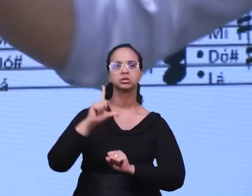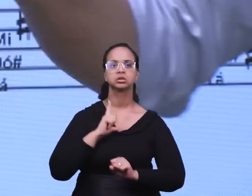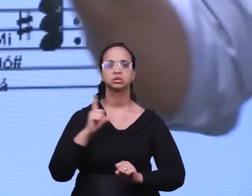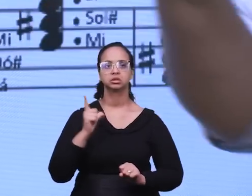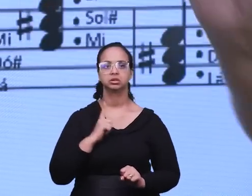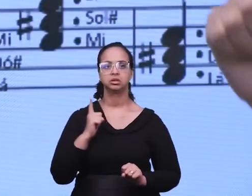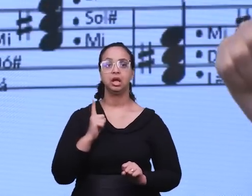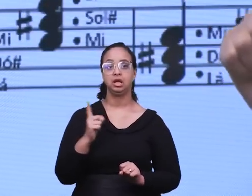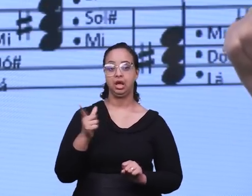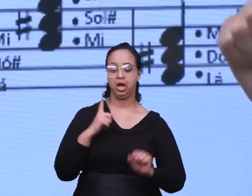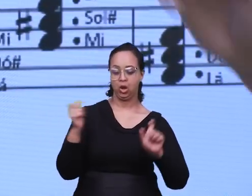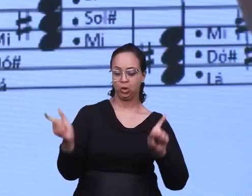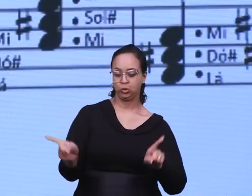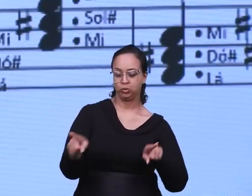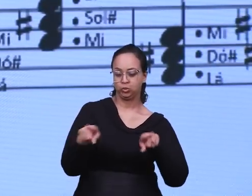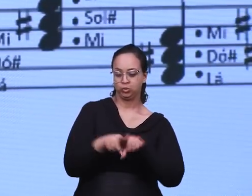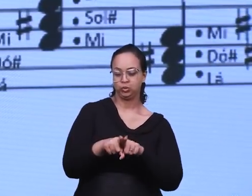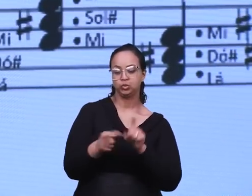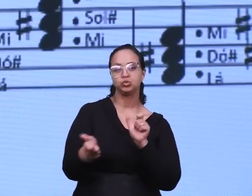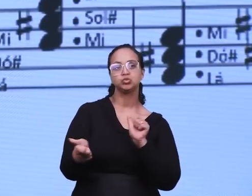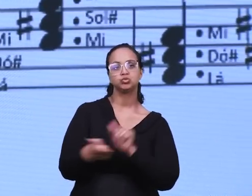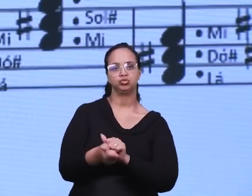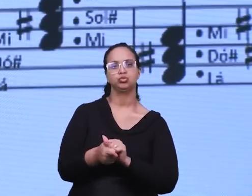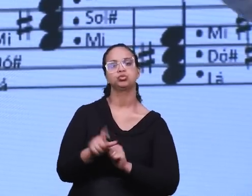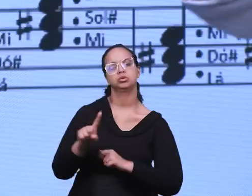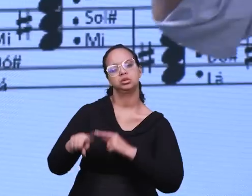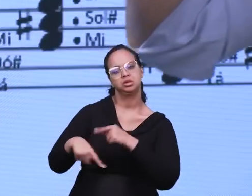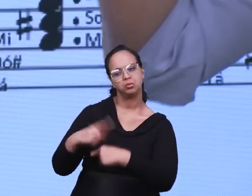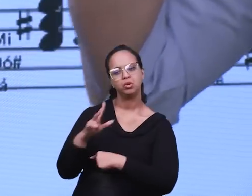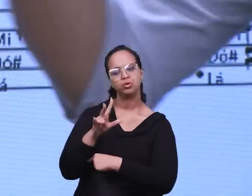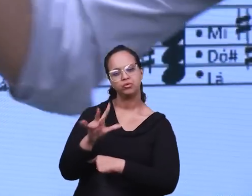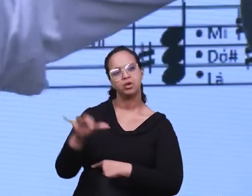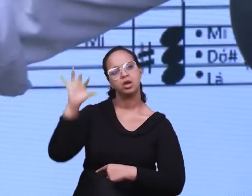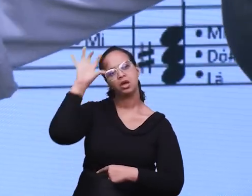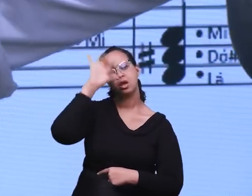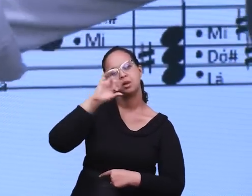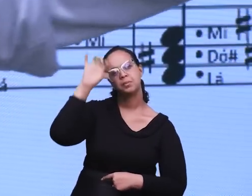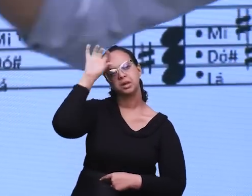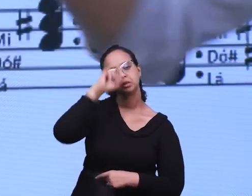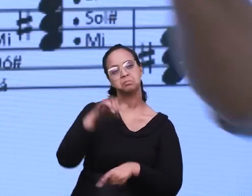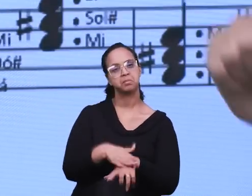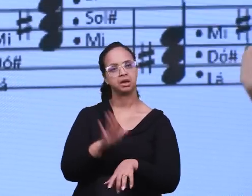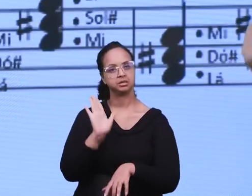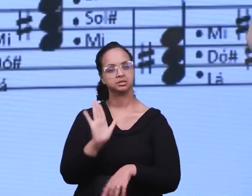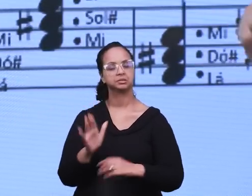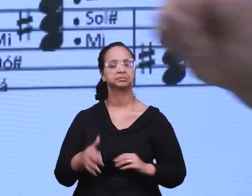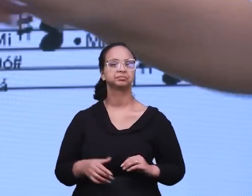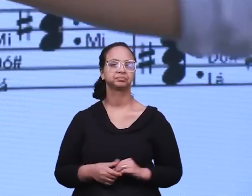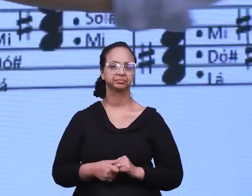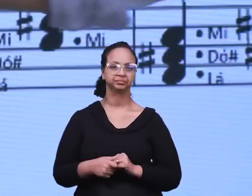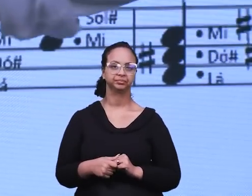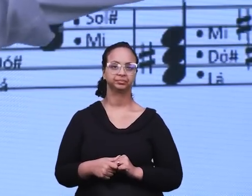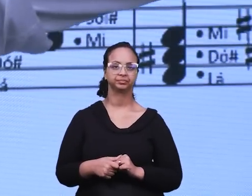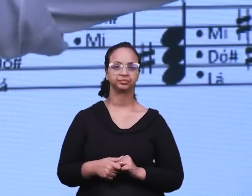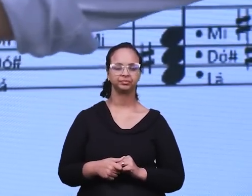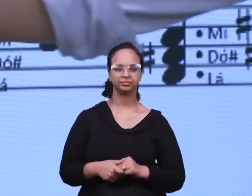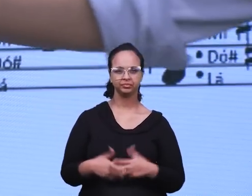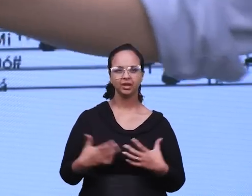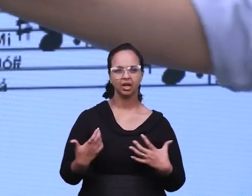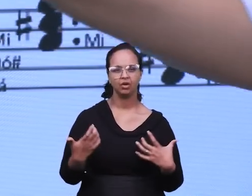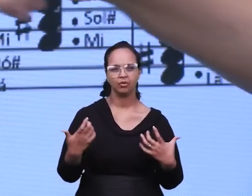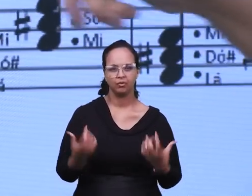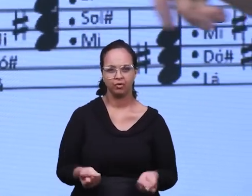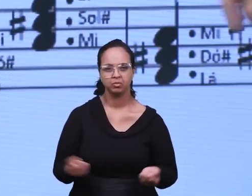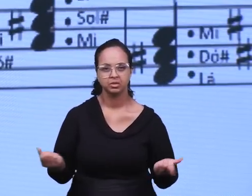um compasso composto. Nas próximas aulas vamos aprender mais sobre este compasso. Agora,